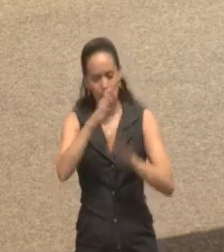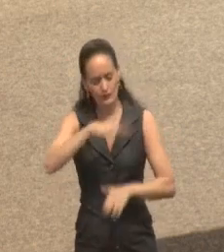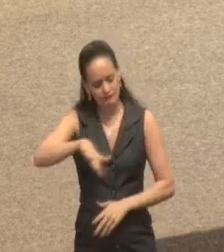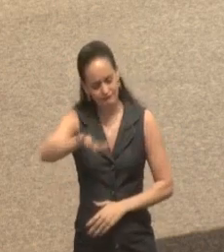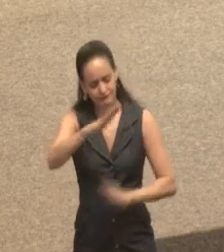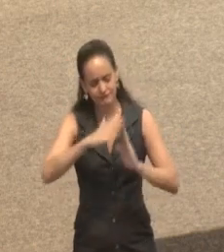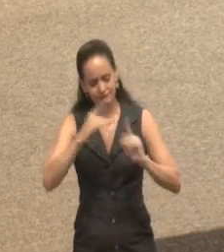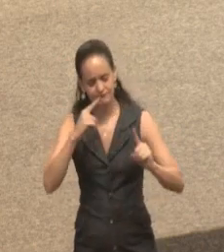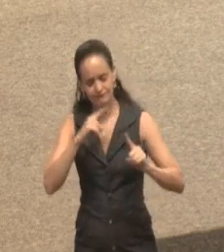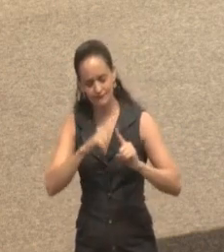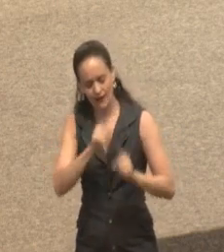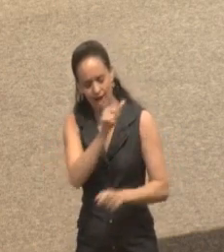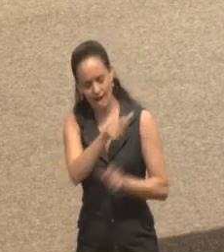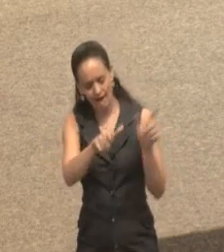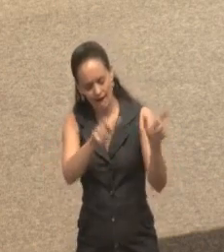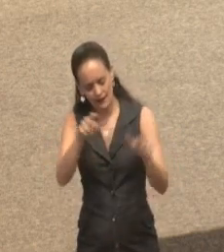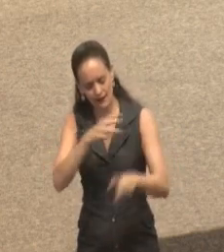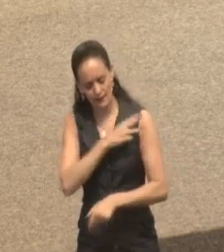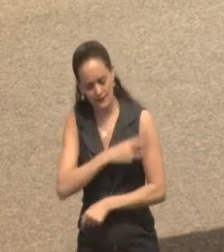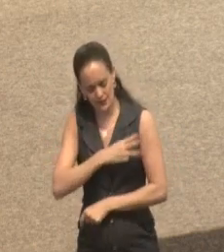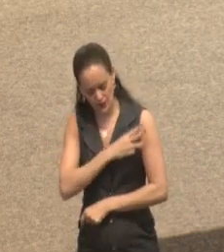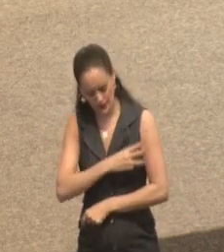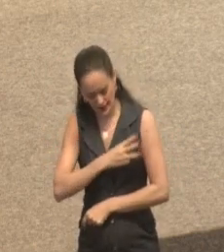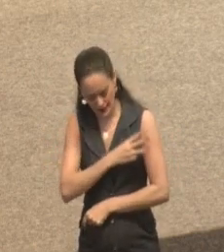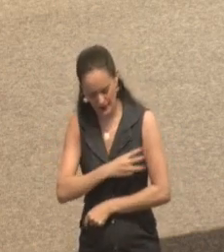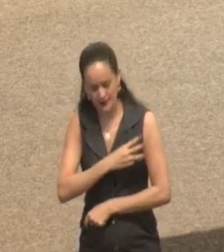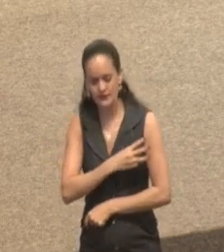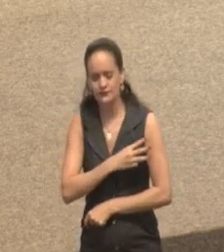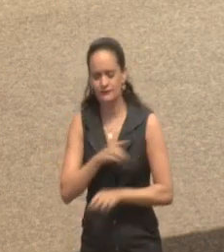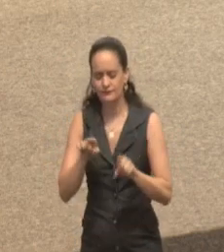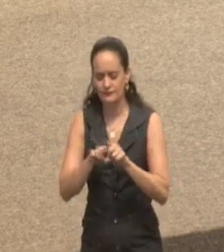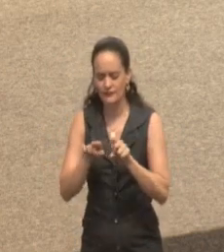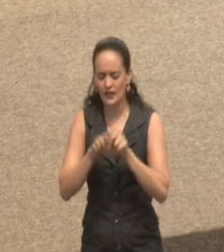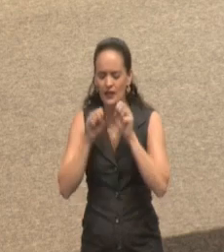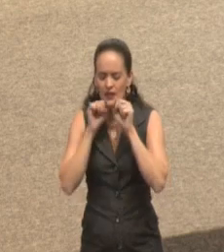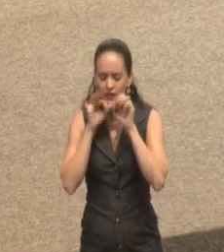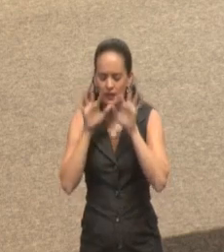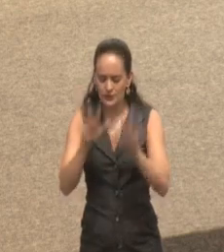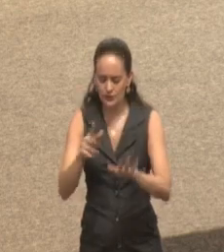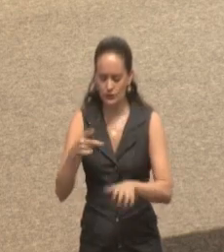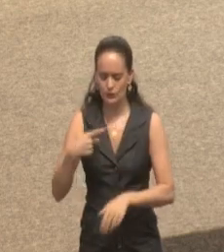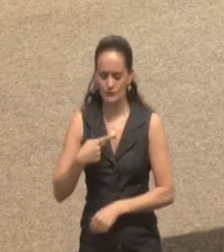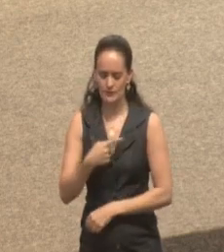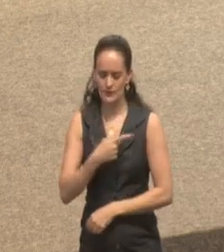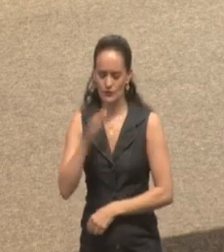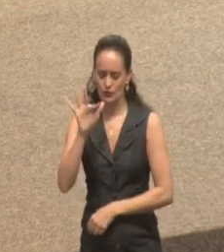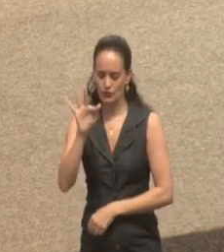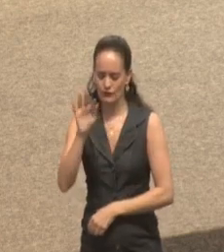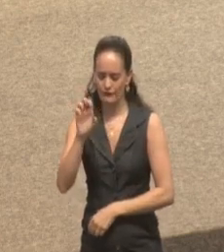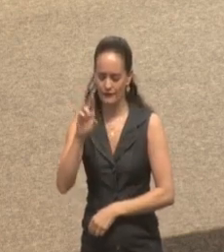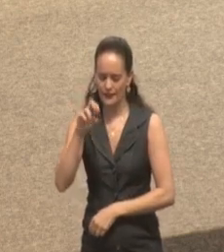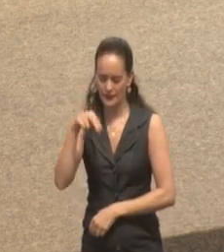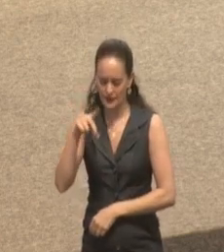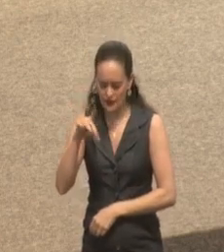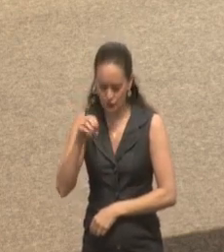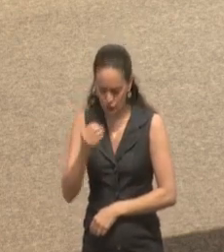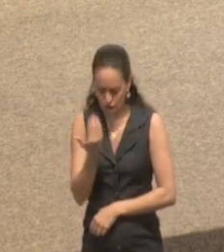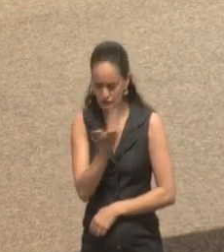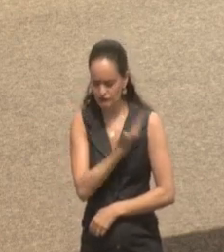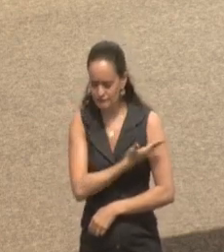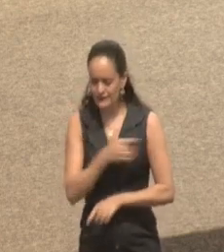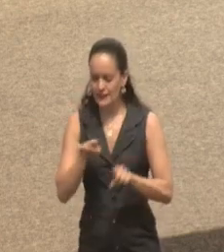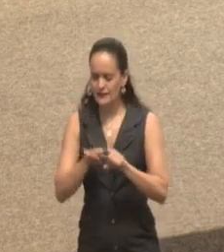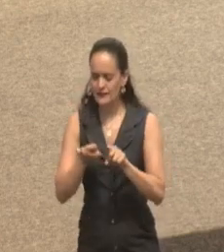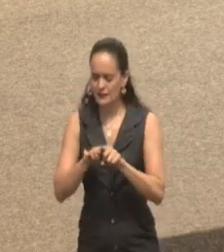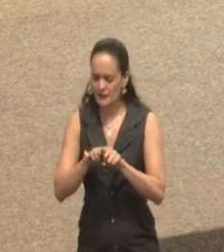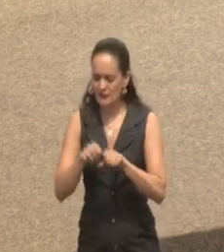cada missionário presente aqui. Abençoa, Senhor Deus, a vida do Teu filho, do pastor Brandão, que tem semeado a Tua palavra por este